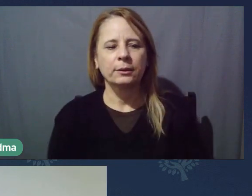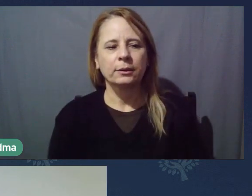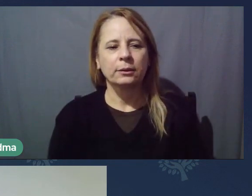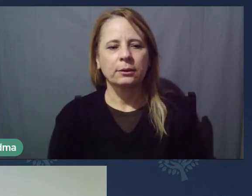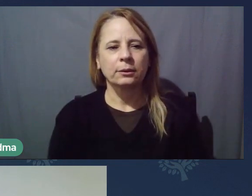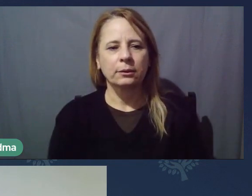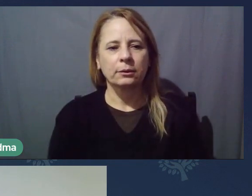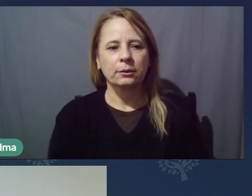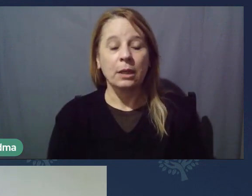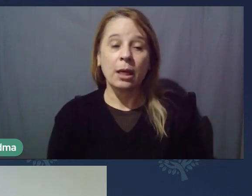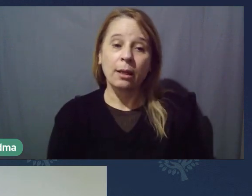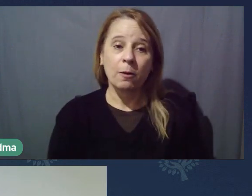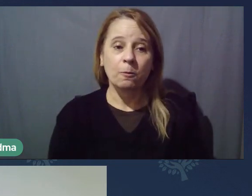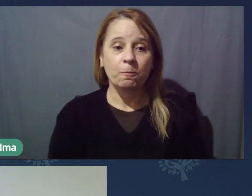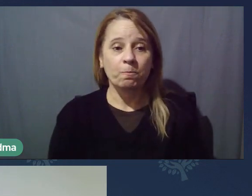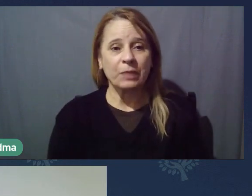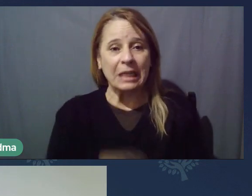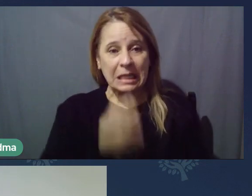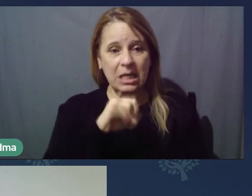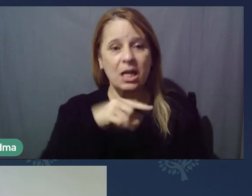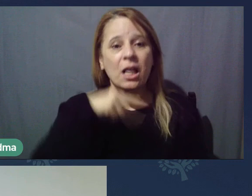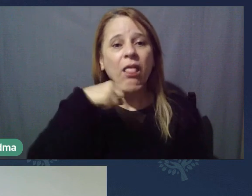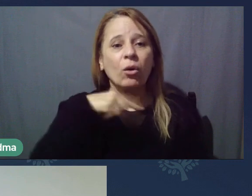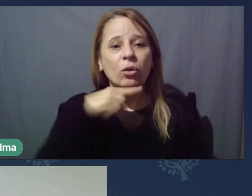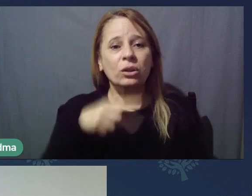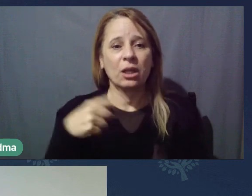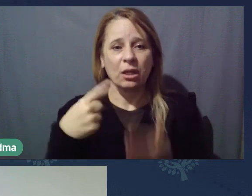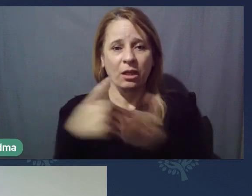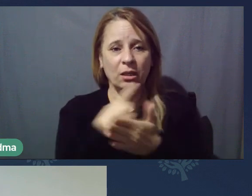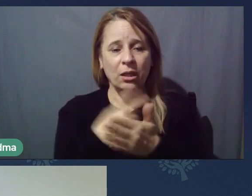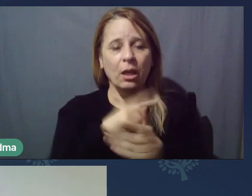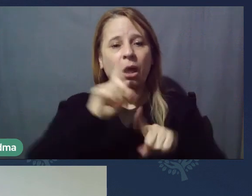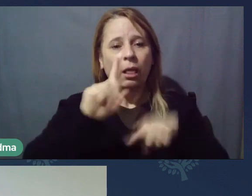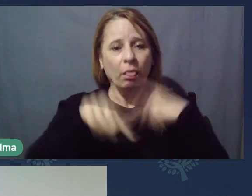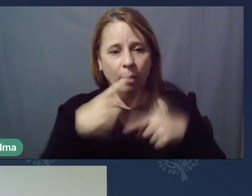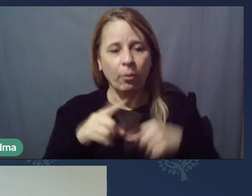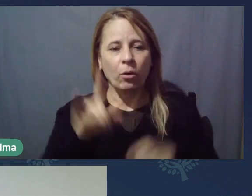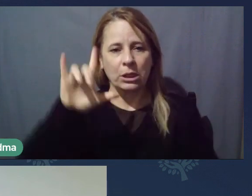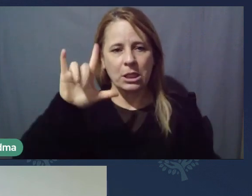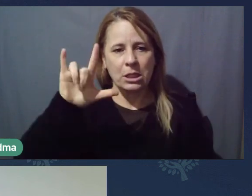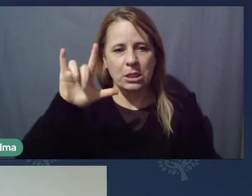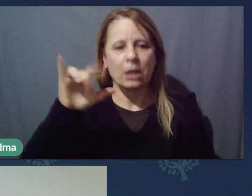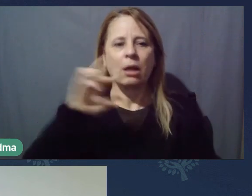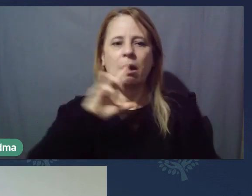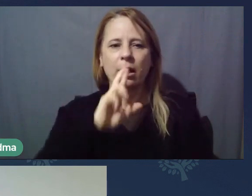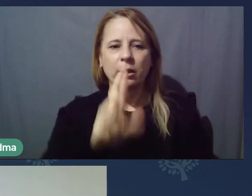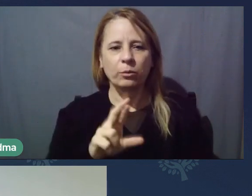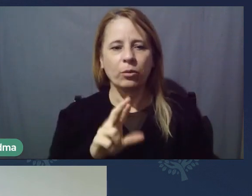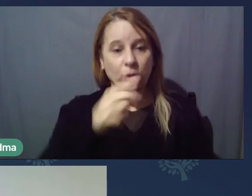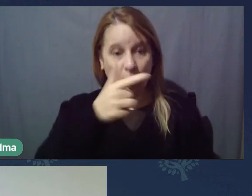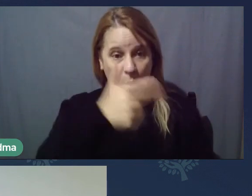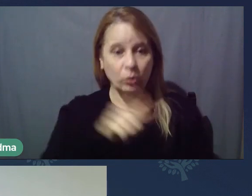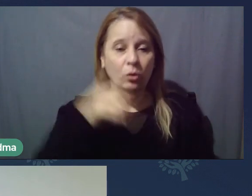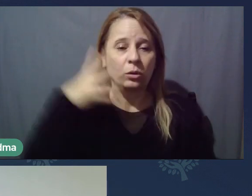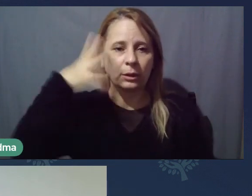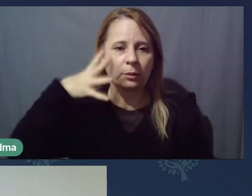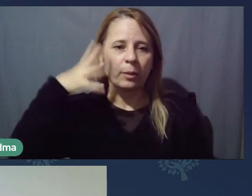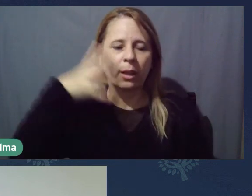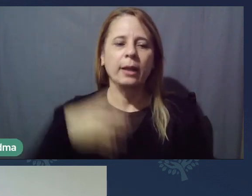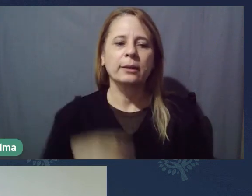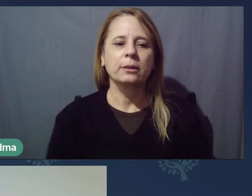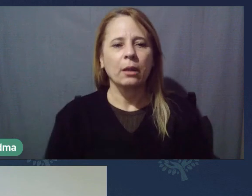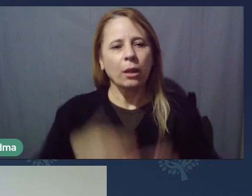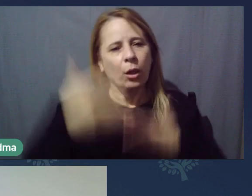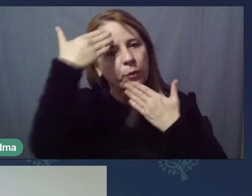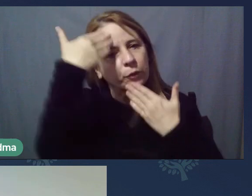Bom, gente, se a gente não conseguiu responder algum questionamento, a gente responde pelo Instagram, assim como a gente fez com as outras palestras. Professor